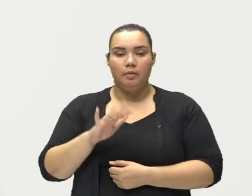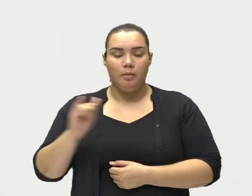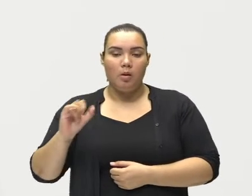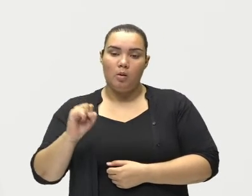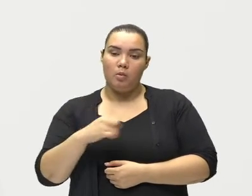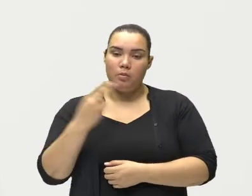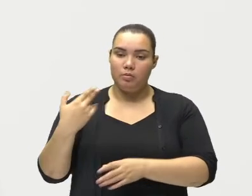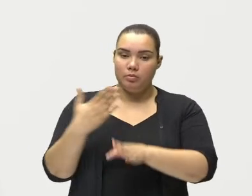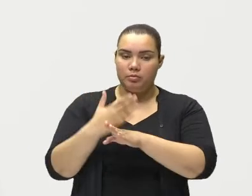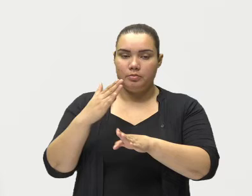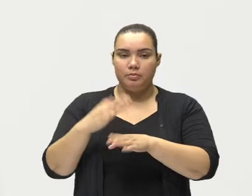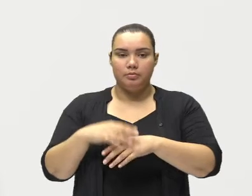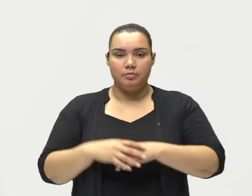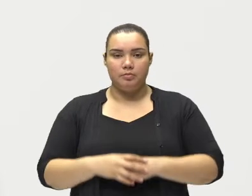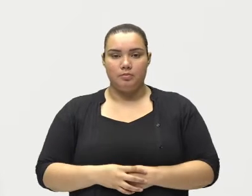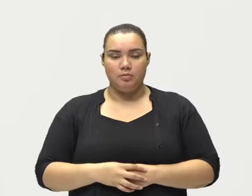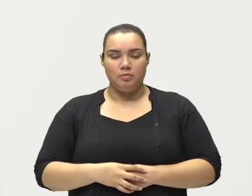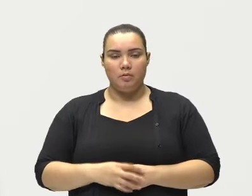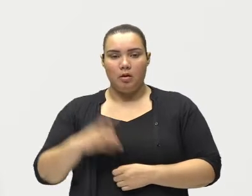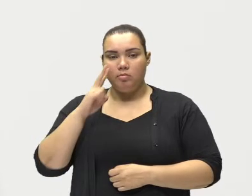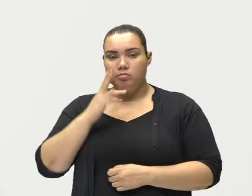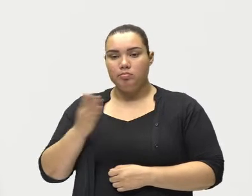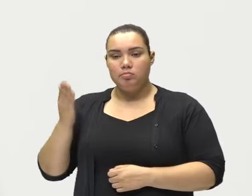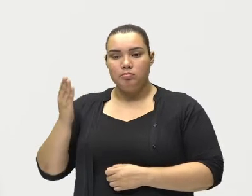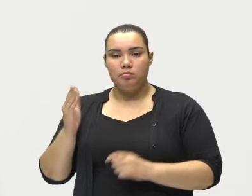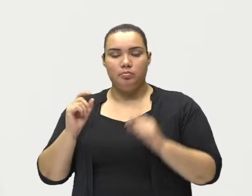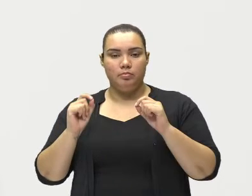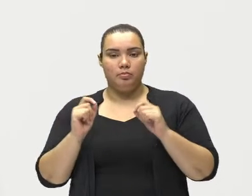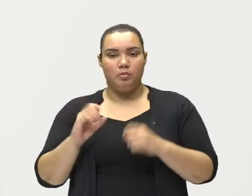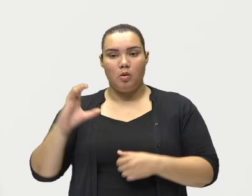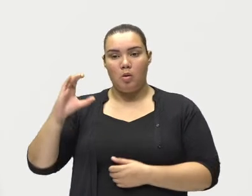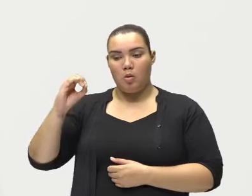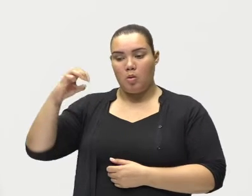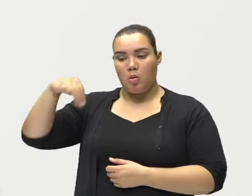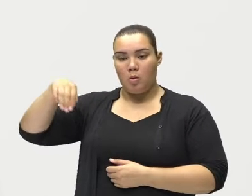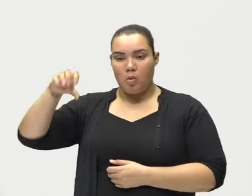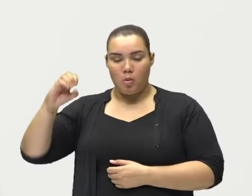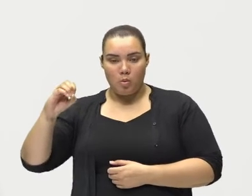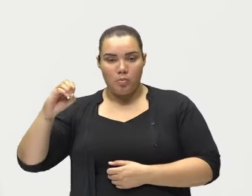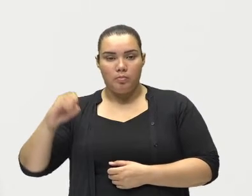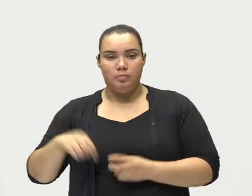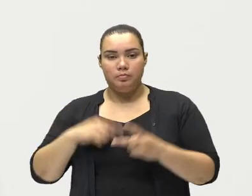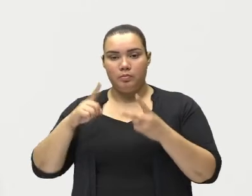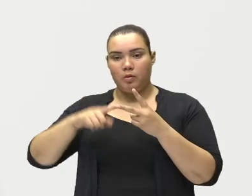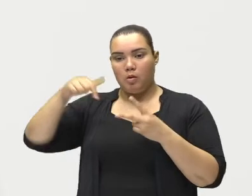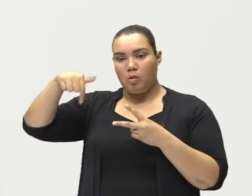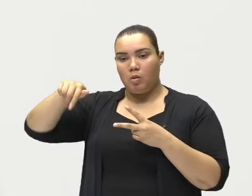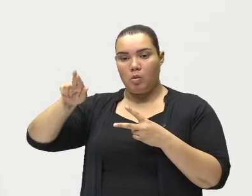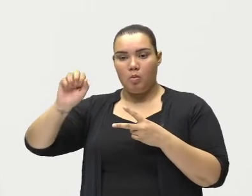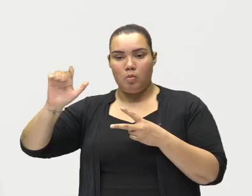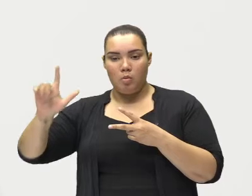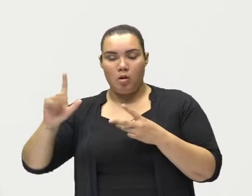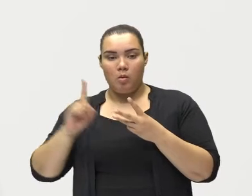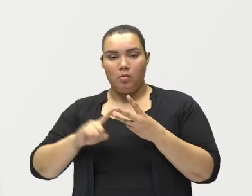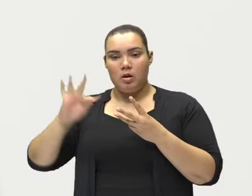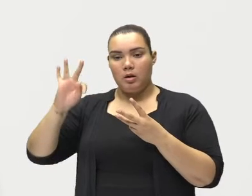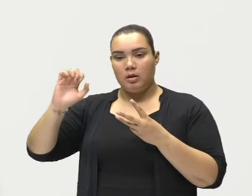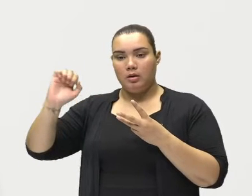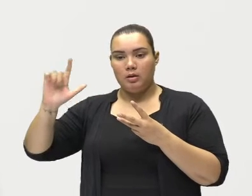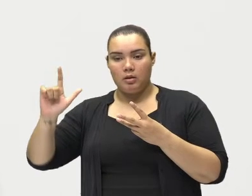encontrar, olha só aí, que é o como, que eu já falei, o qual, tal qual, assim